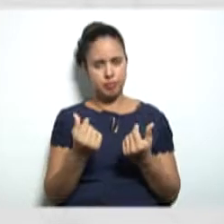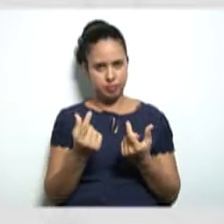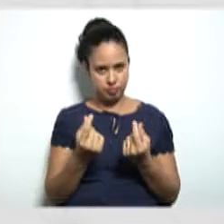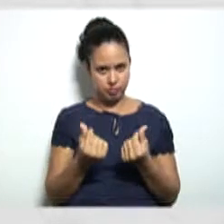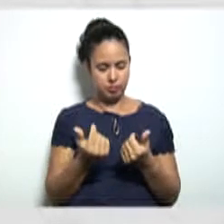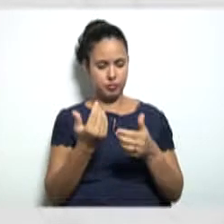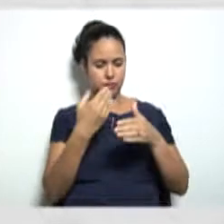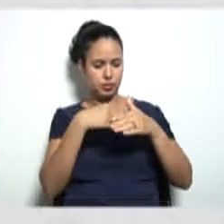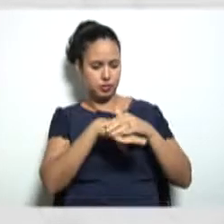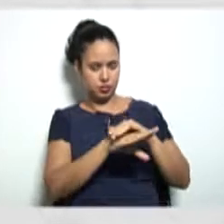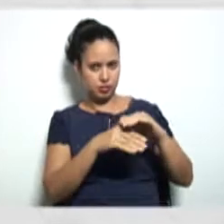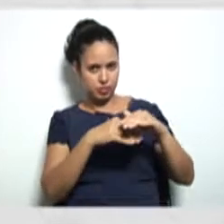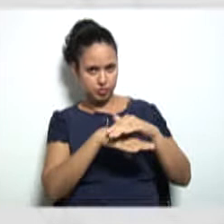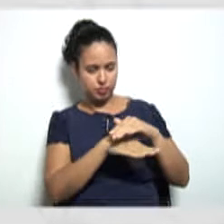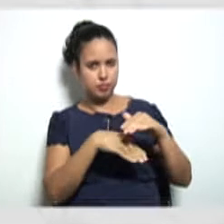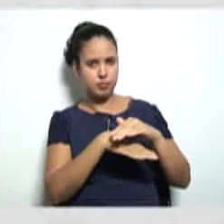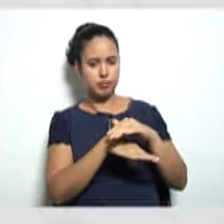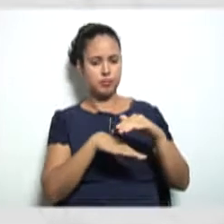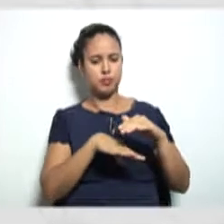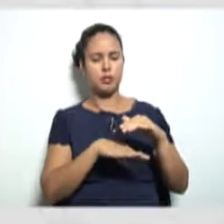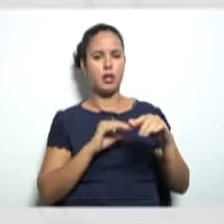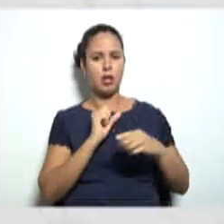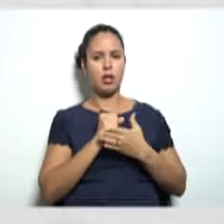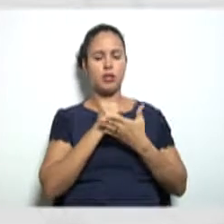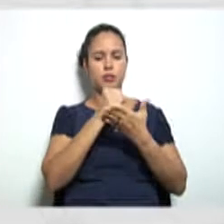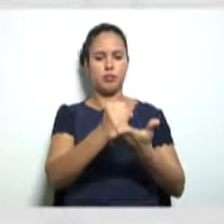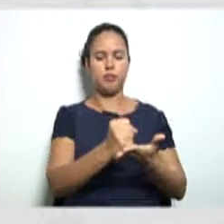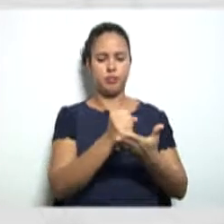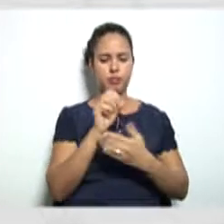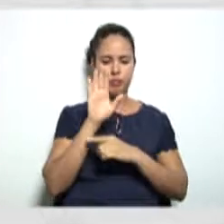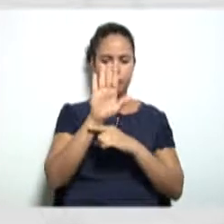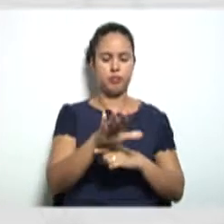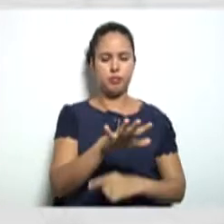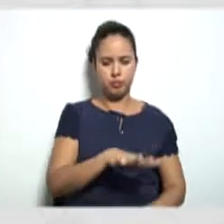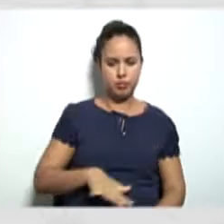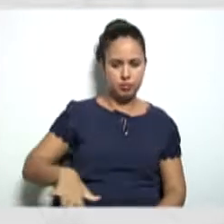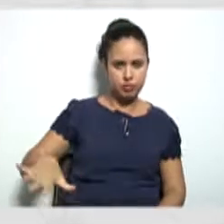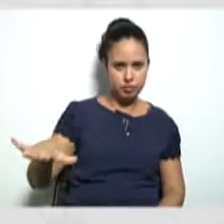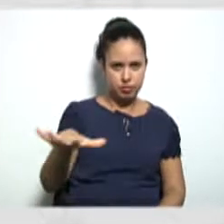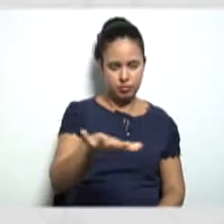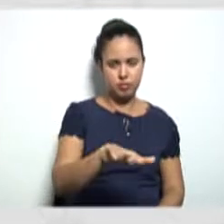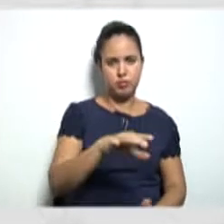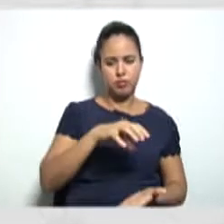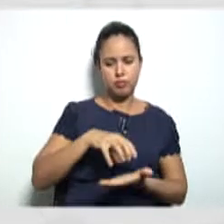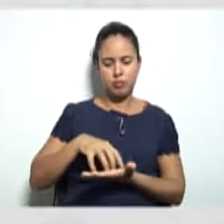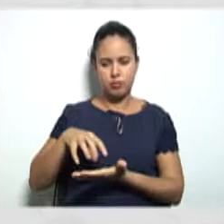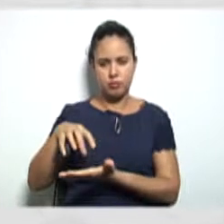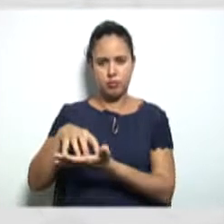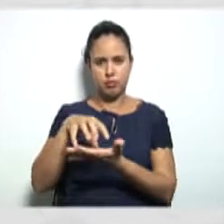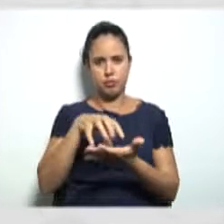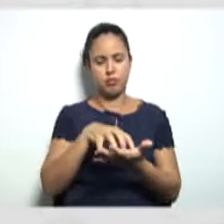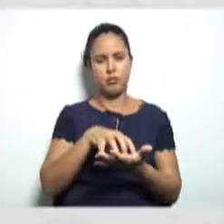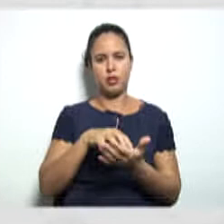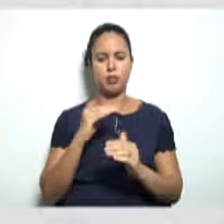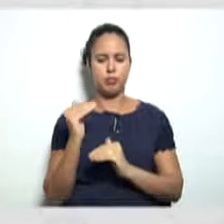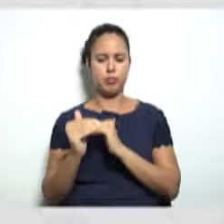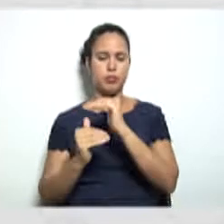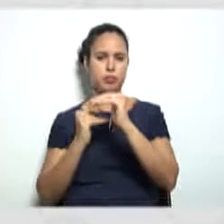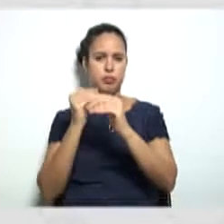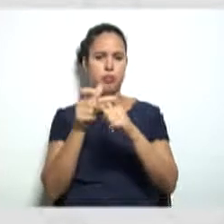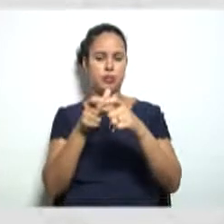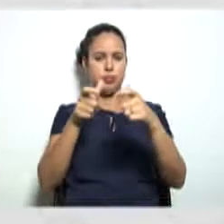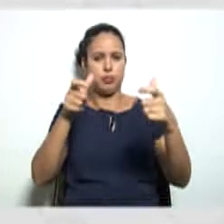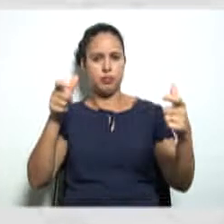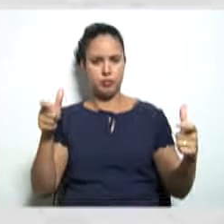seus cooperados na própria região, nas atividades de interesse do cooperado, estimulando o desenvolvimento local